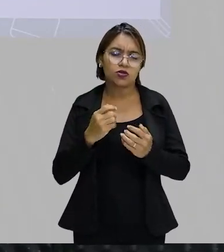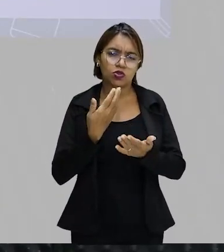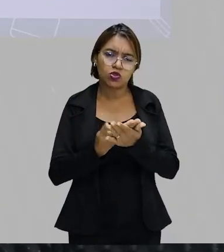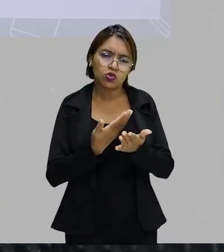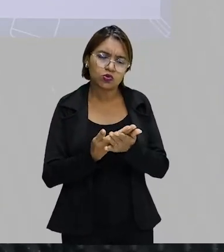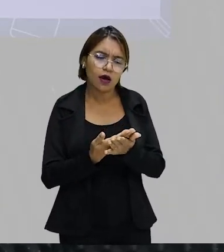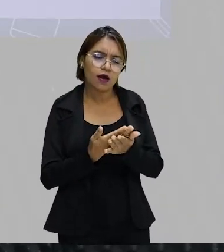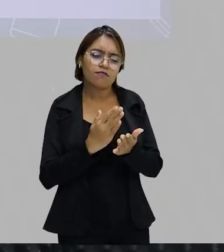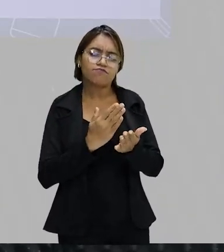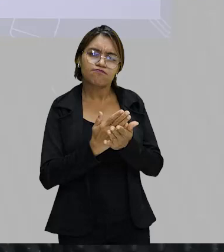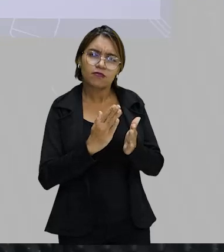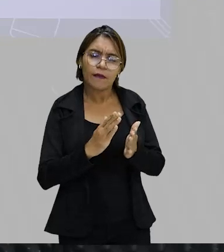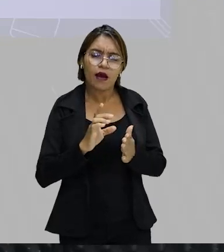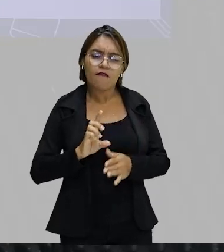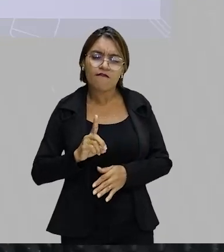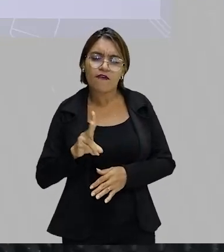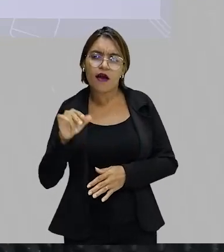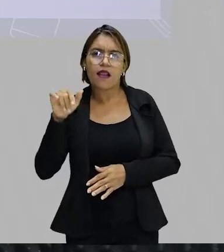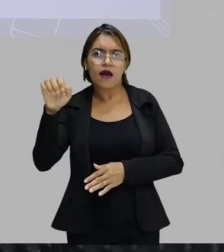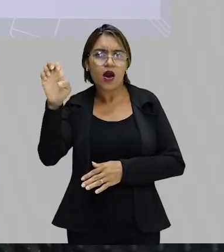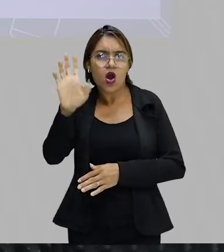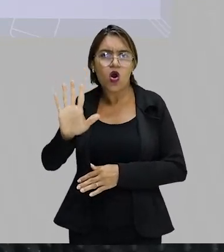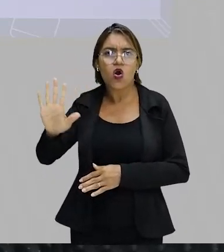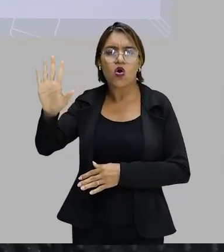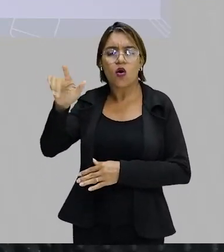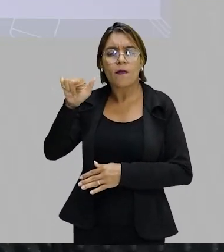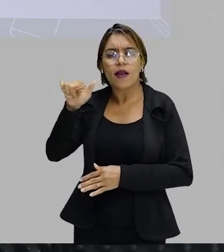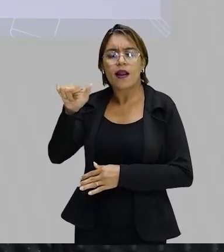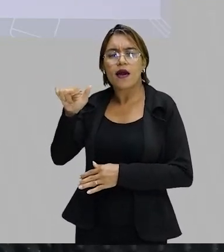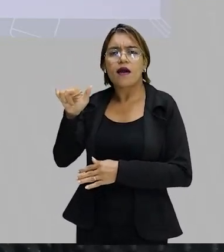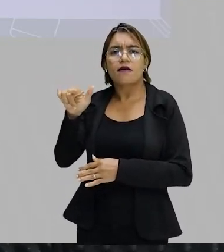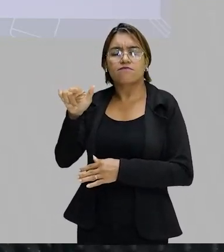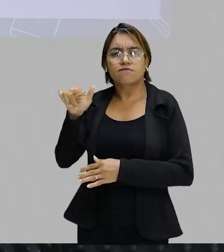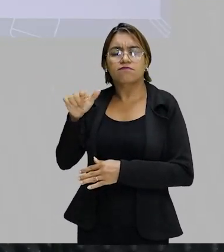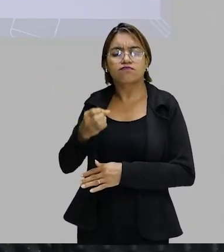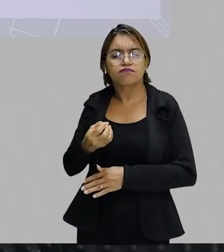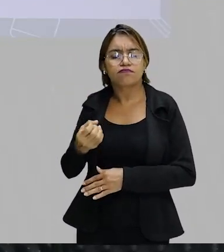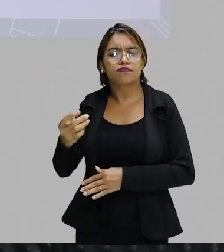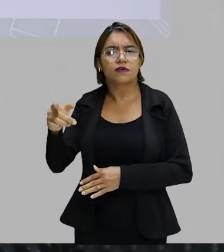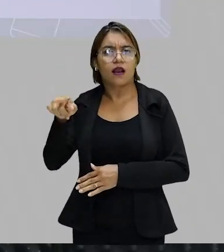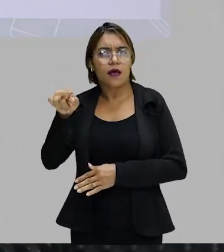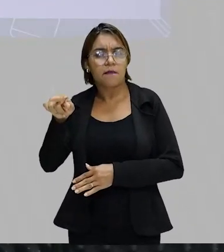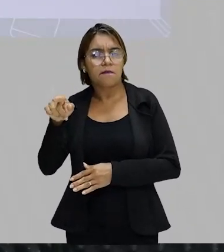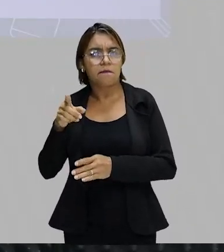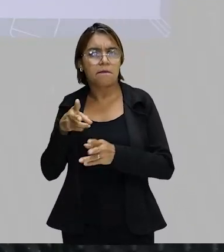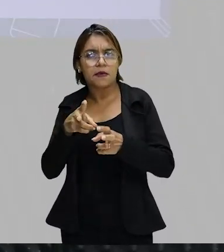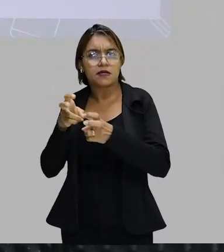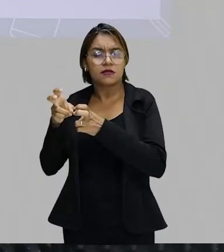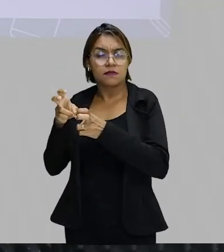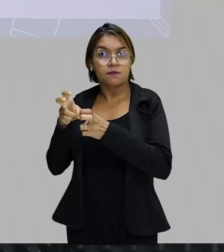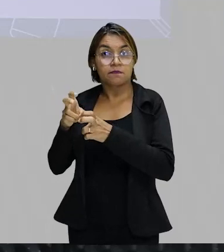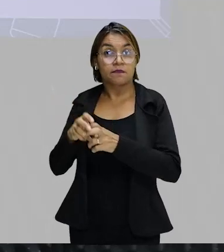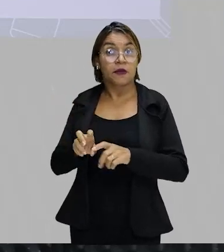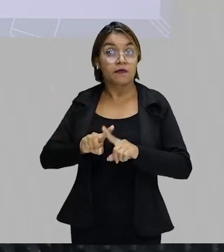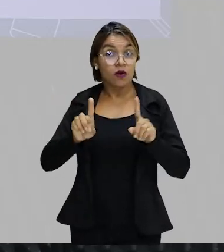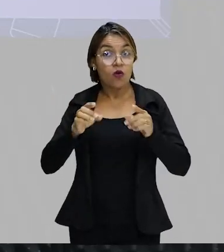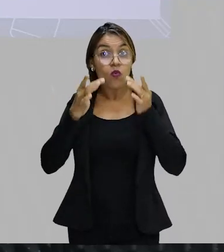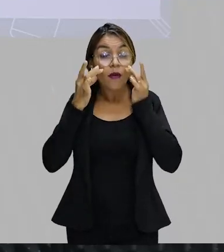encontrar de uma outra maneira, preocupados com isso, ou tendo aí também esta visão, eu faço essa advertência a